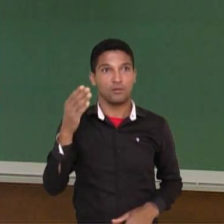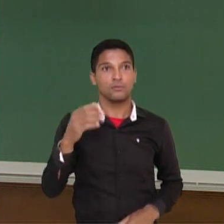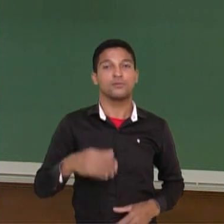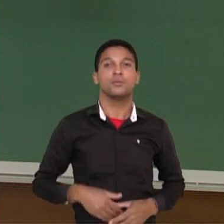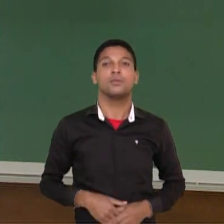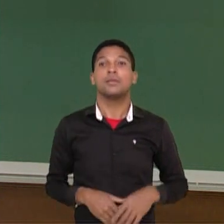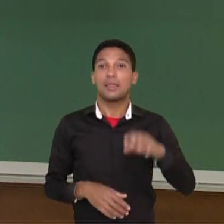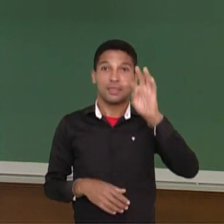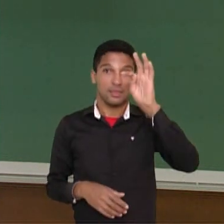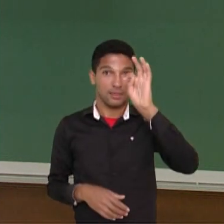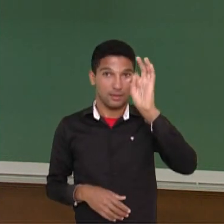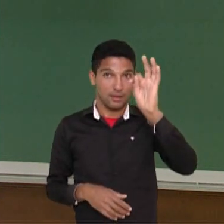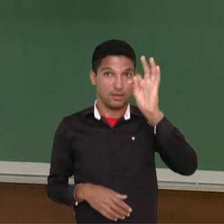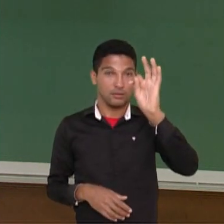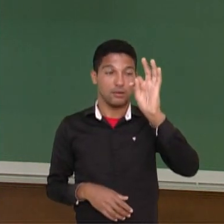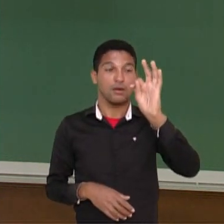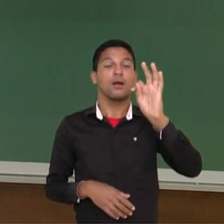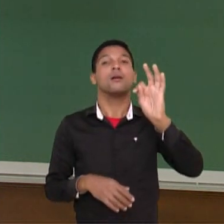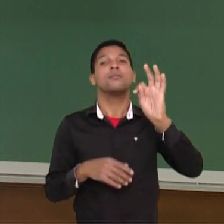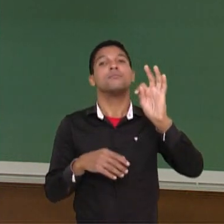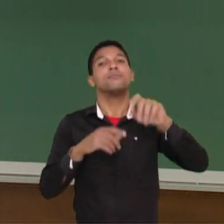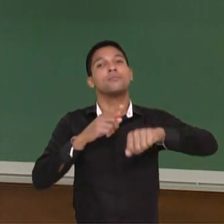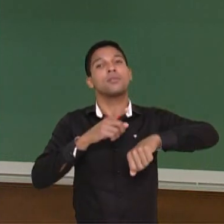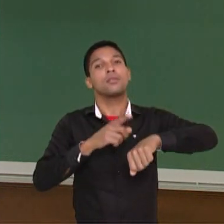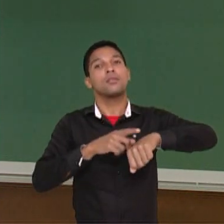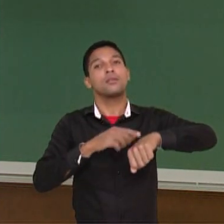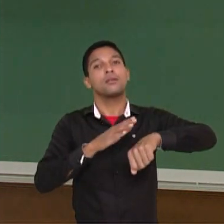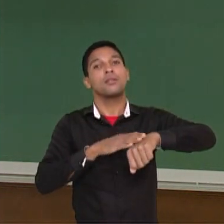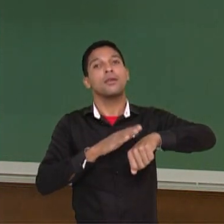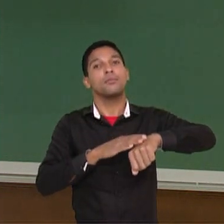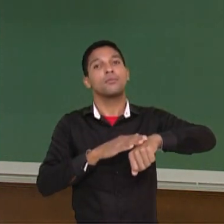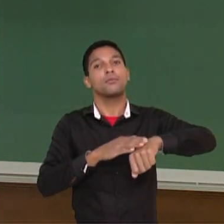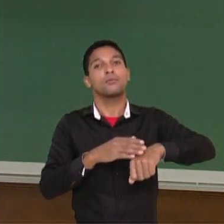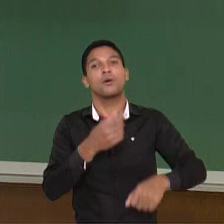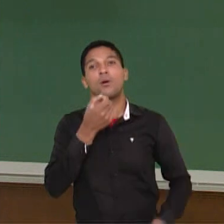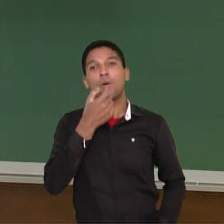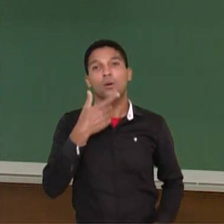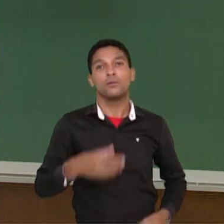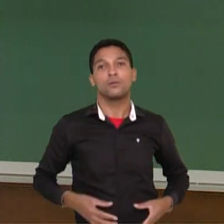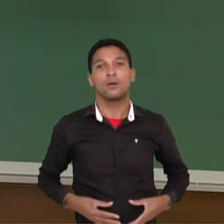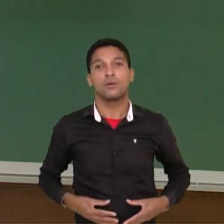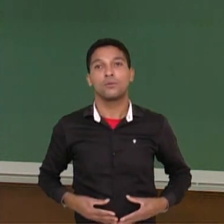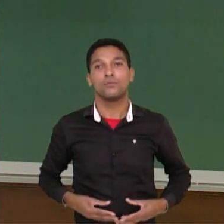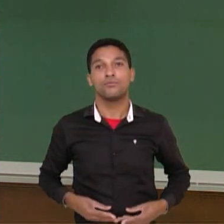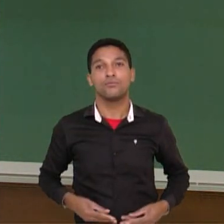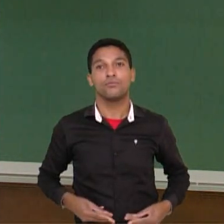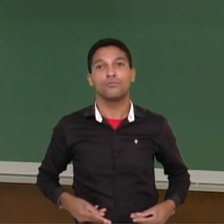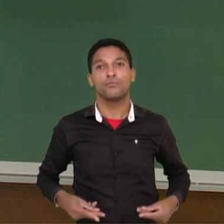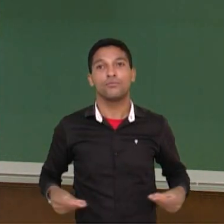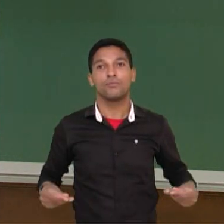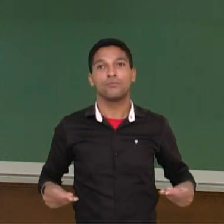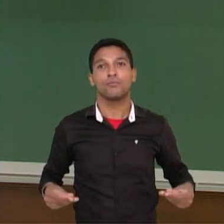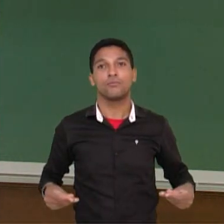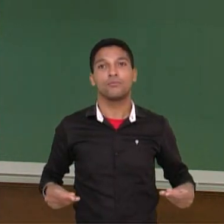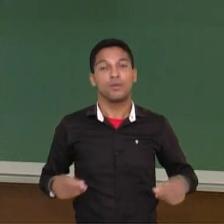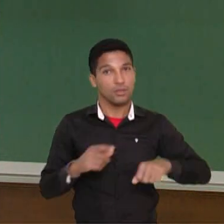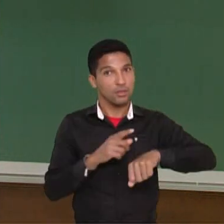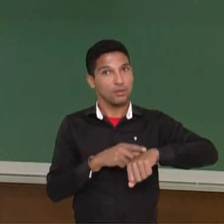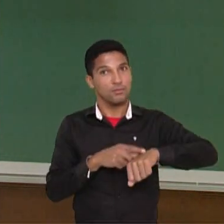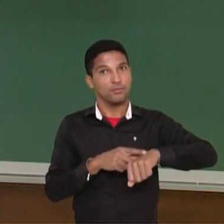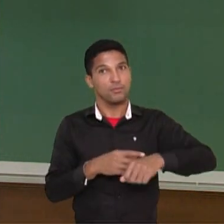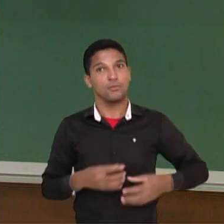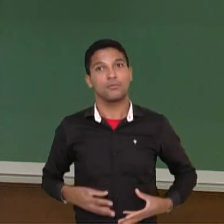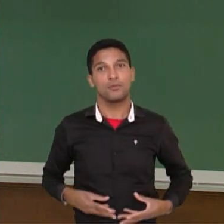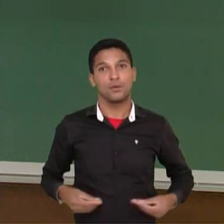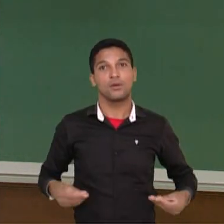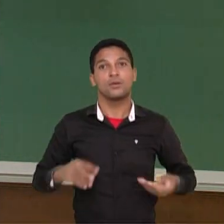Ok. Então tá lá. Para que o efeito termine, né? O efeito termina, acabou o efeito, significa